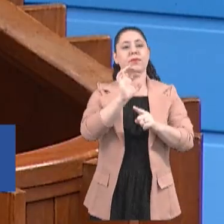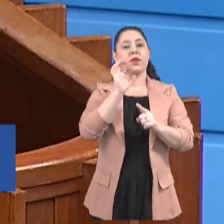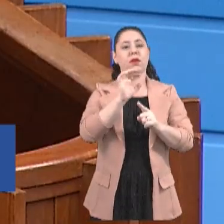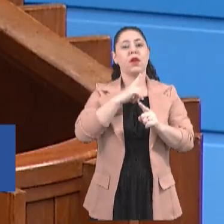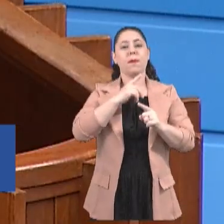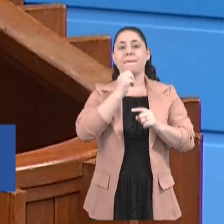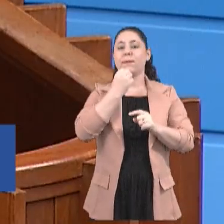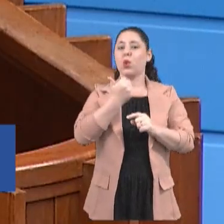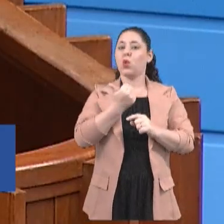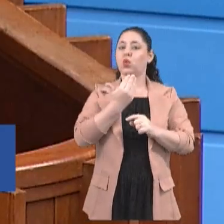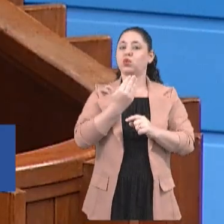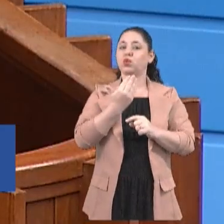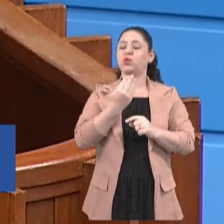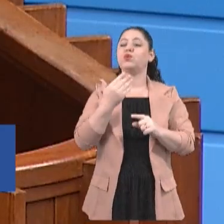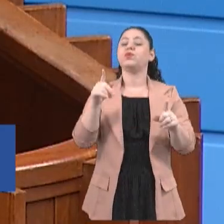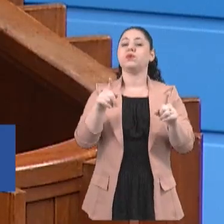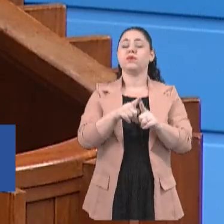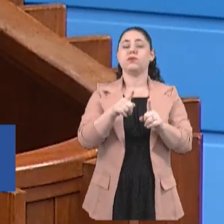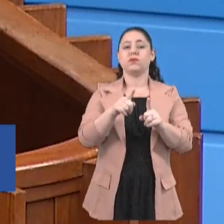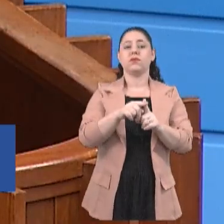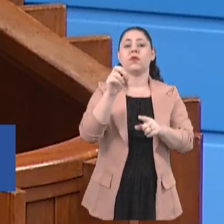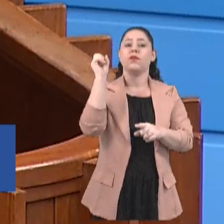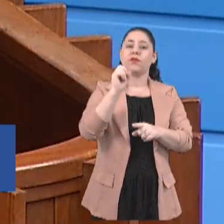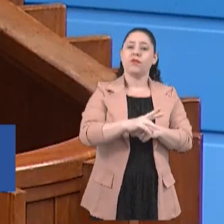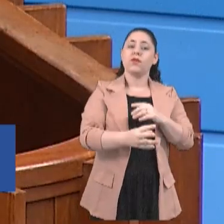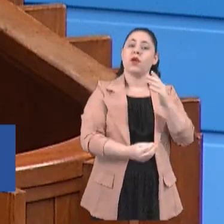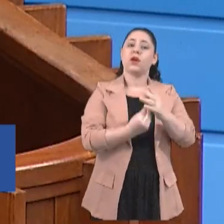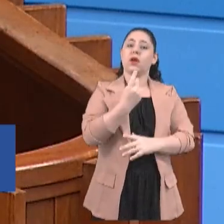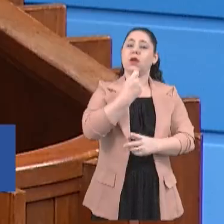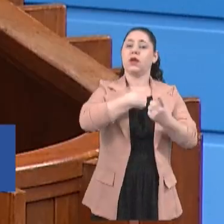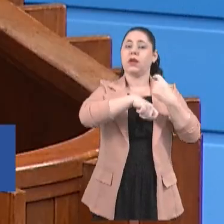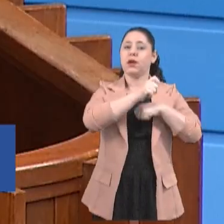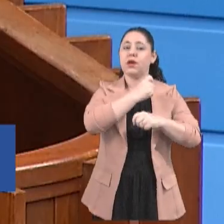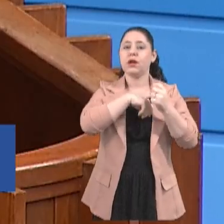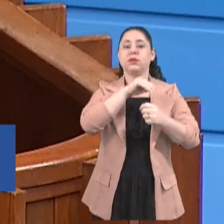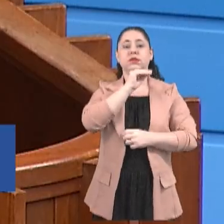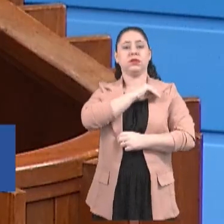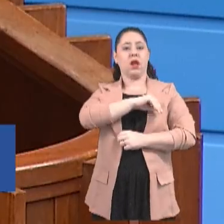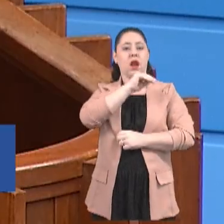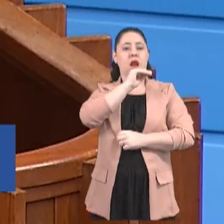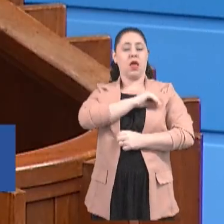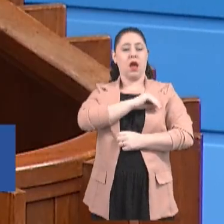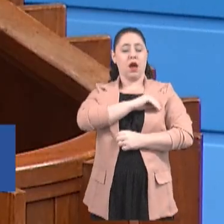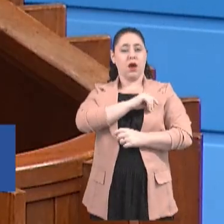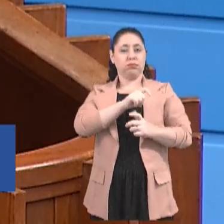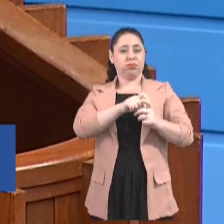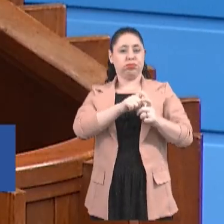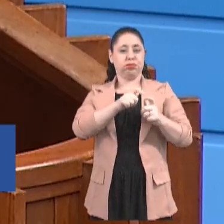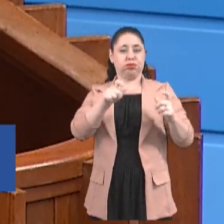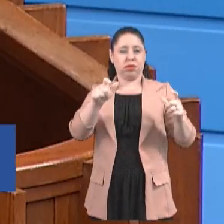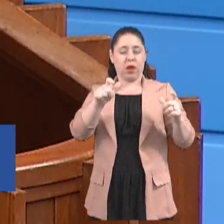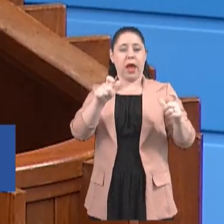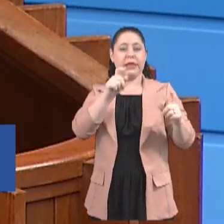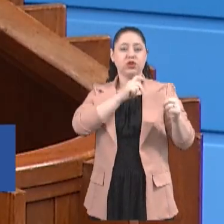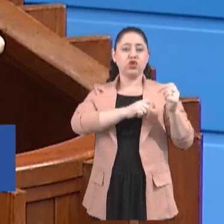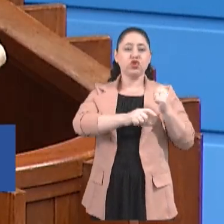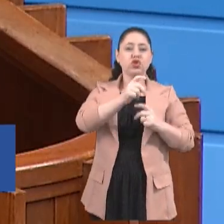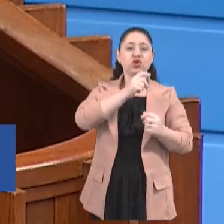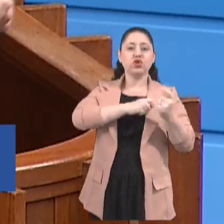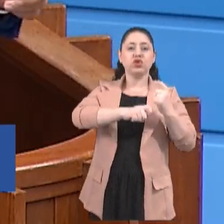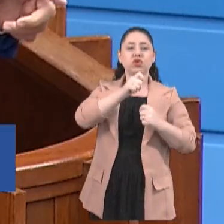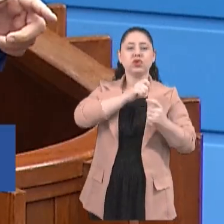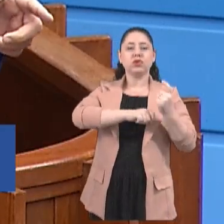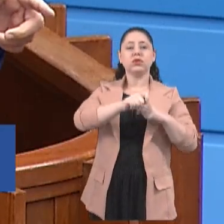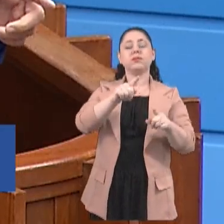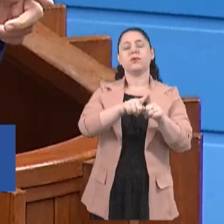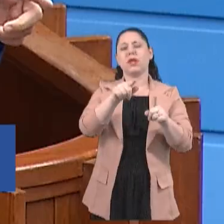impactar positivamente na geração de emprego e renda, na geração econômica, da economia, a diversificação da economia